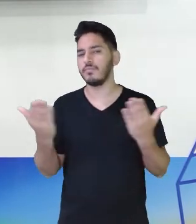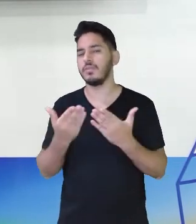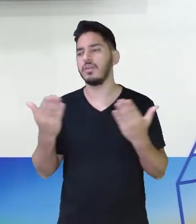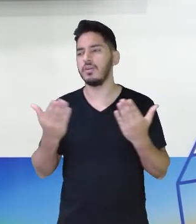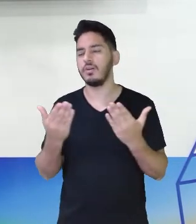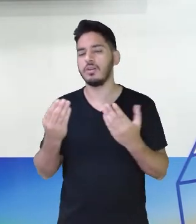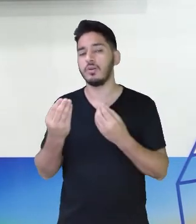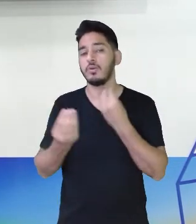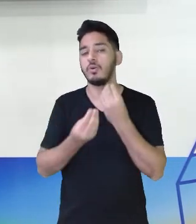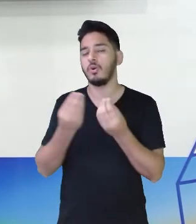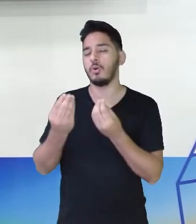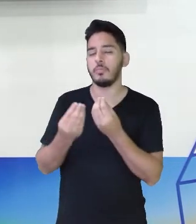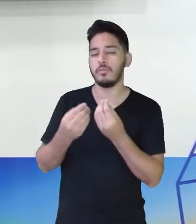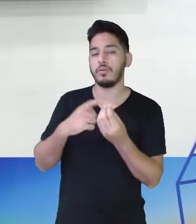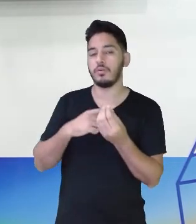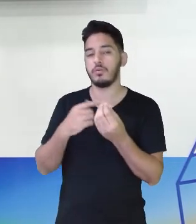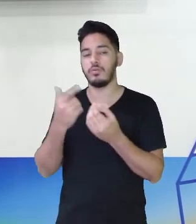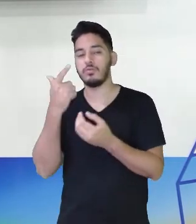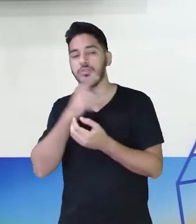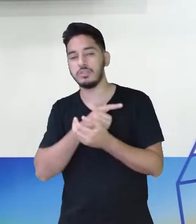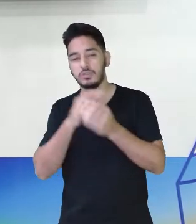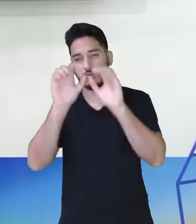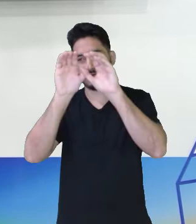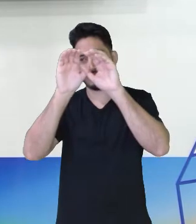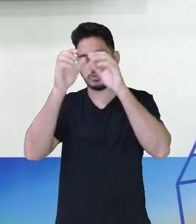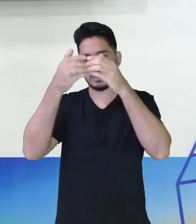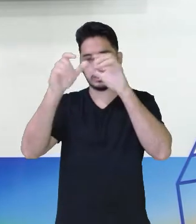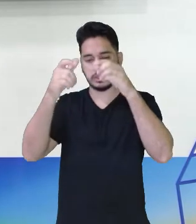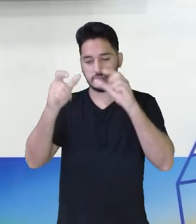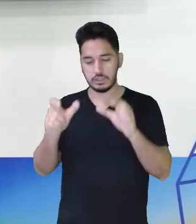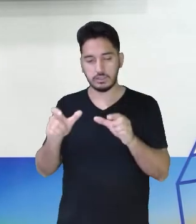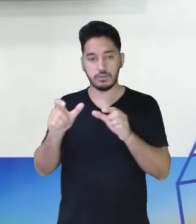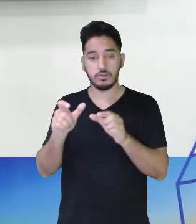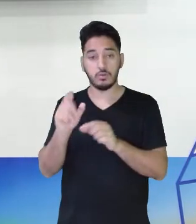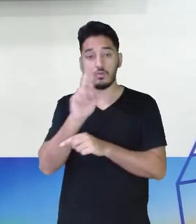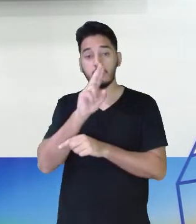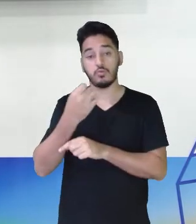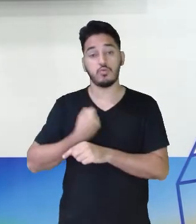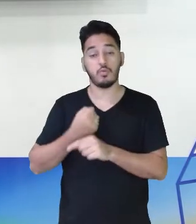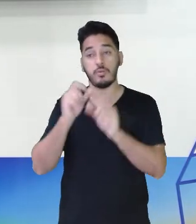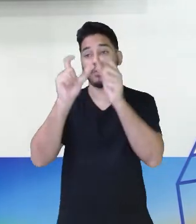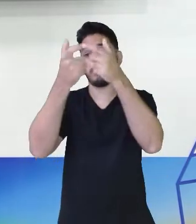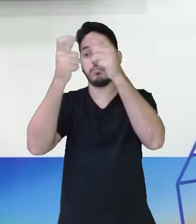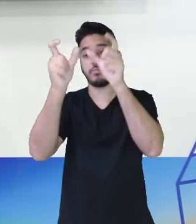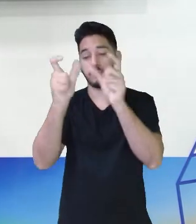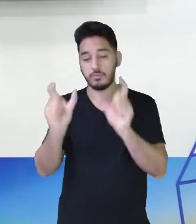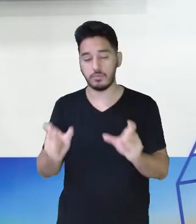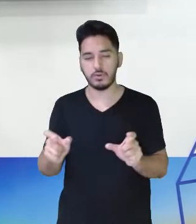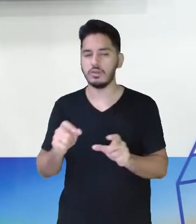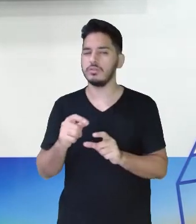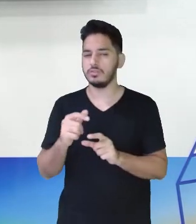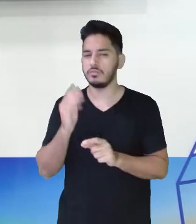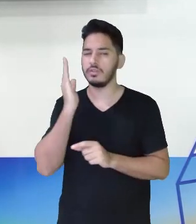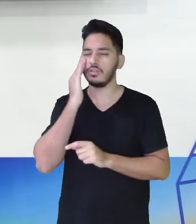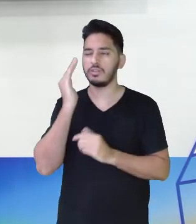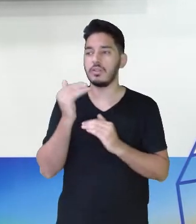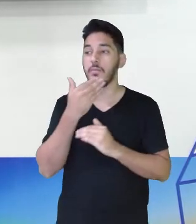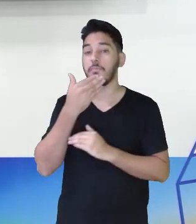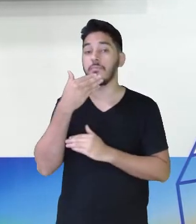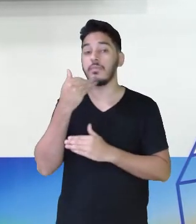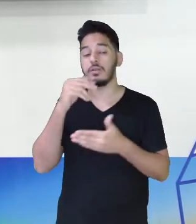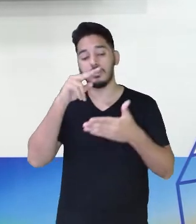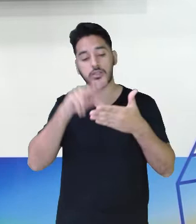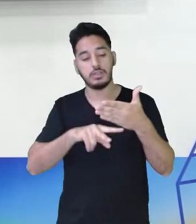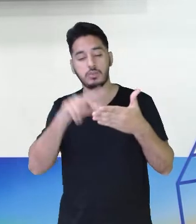uma forma que eu decomponho os números, né? A gente vai trabalhar um pouquinho mais para frente essa questão da leitura